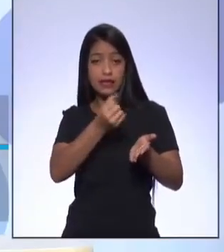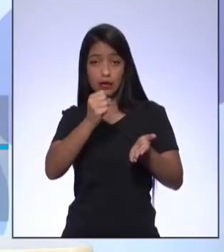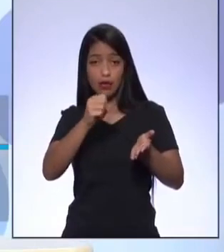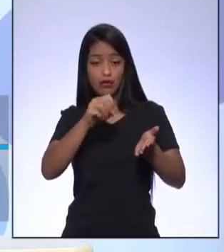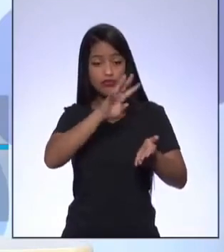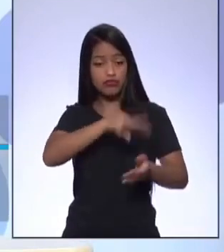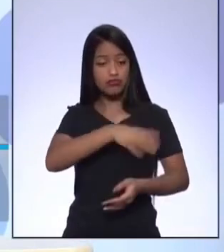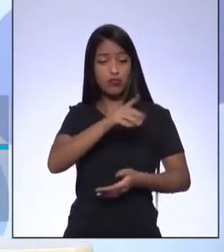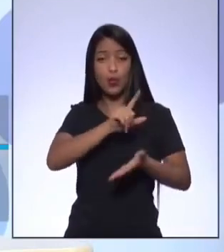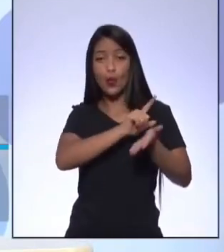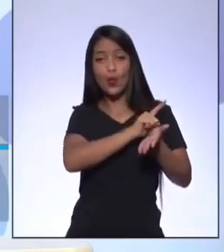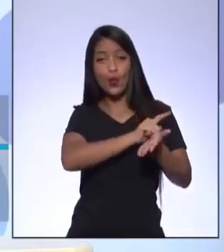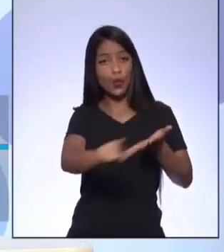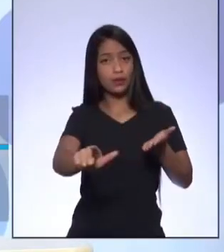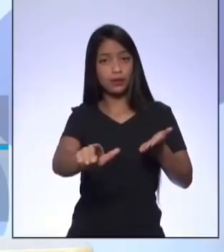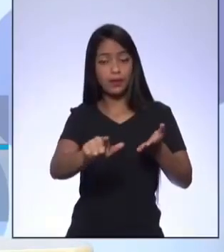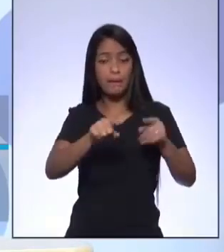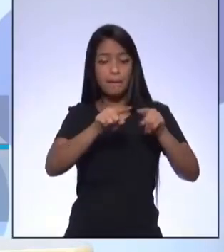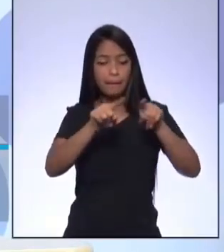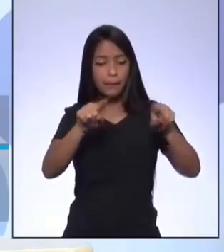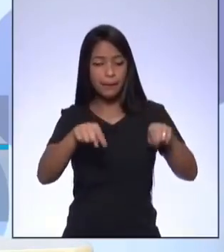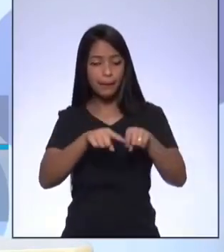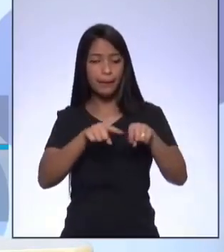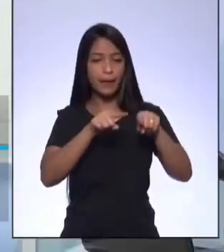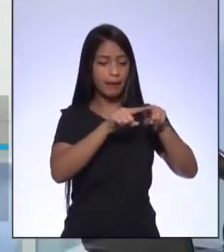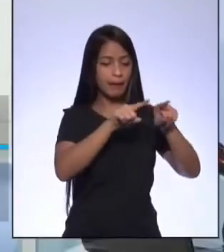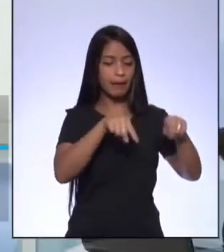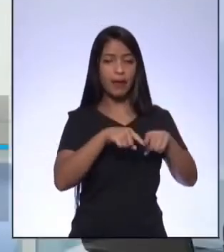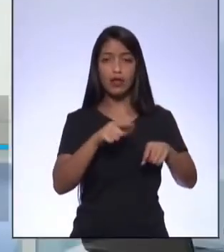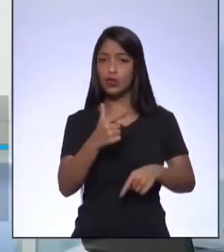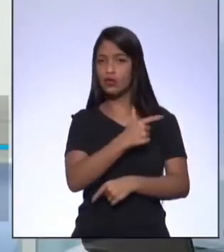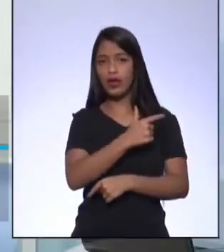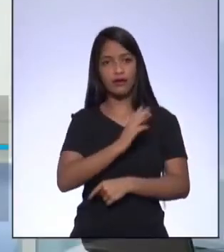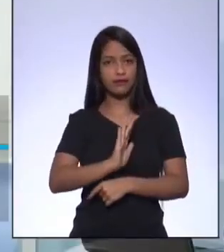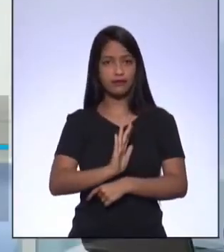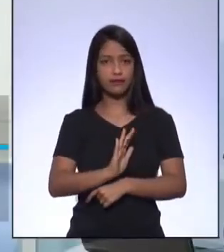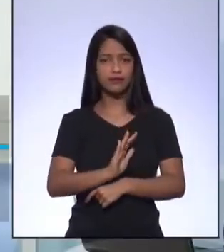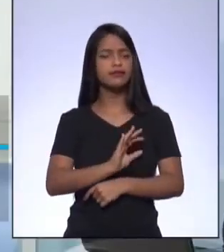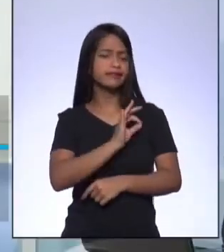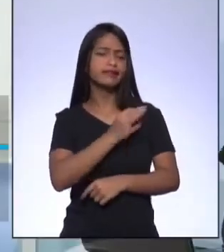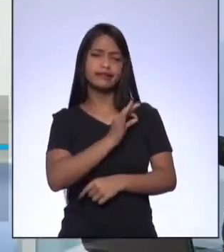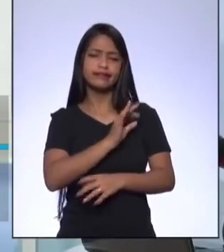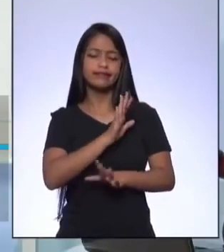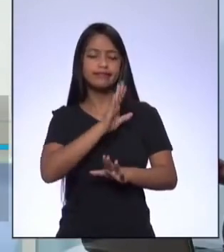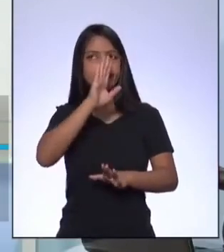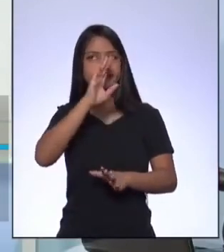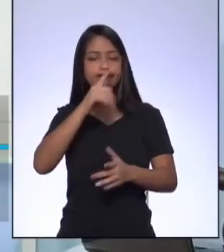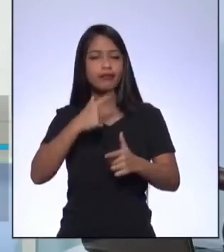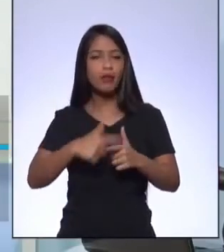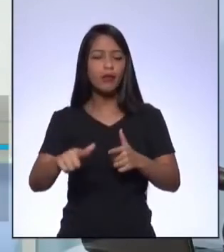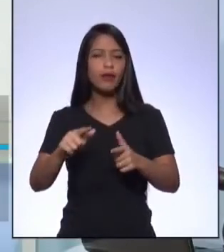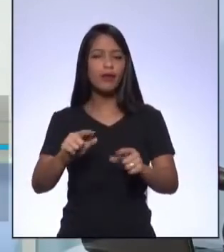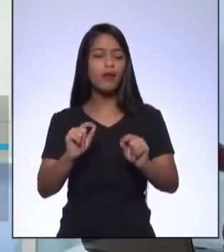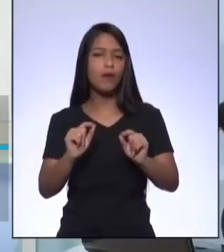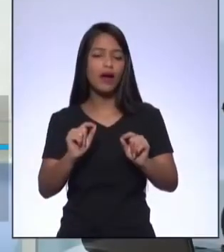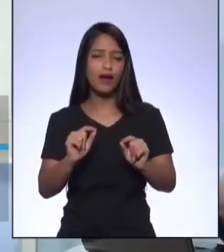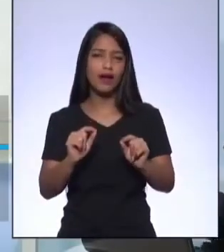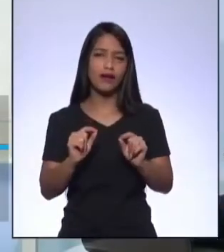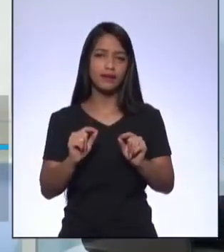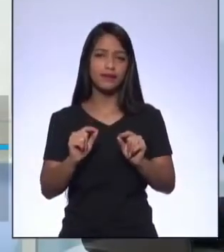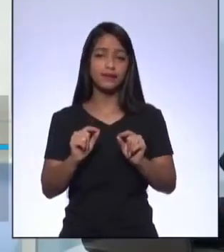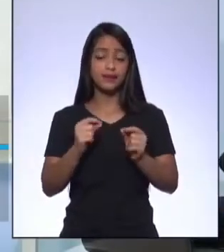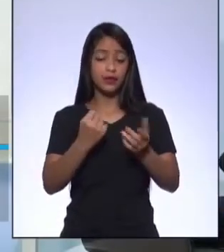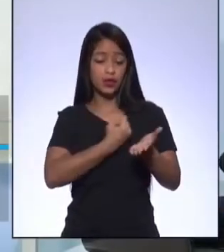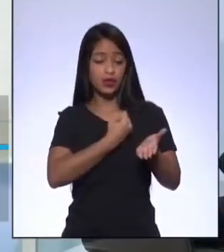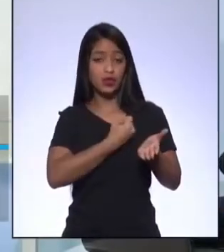Isso, não está feito. Isso, na realidade. Então eles vão ter que fazer, não é isso? Isso, na realidade o problema nem é esse, tá? O que eu usei ali da página